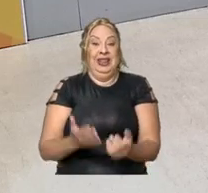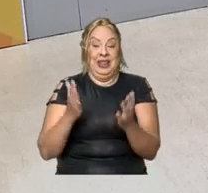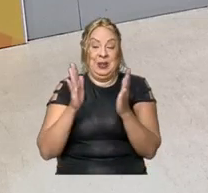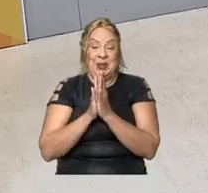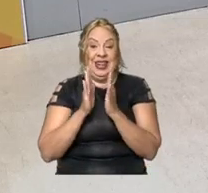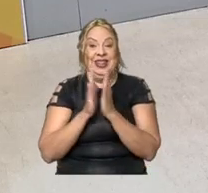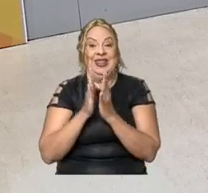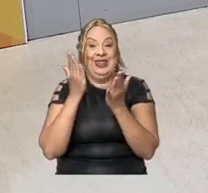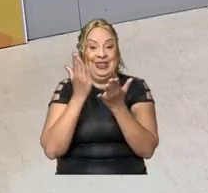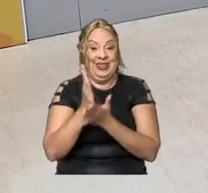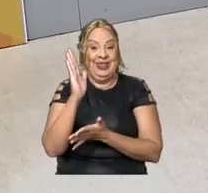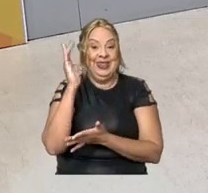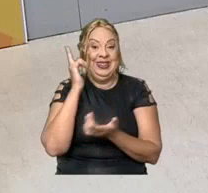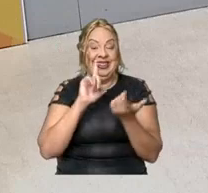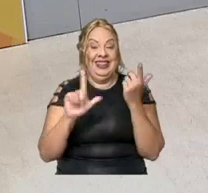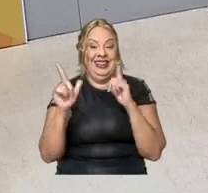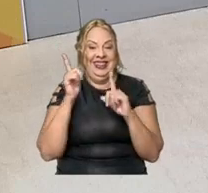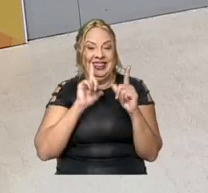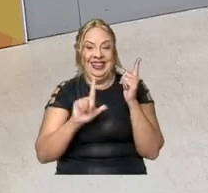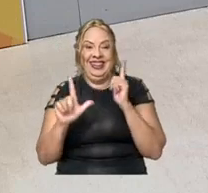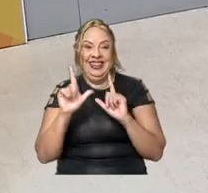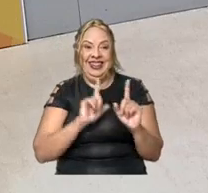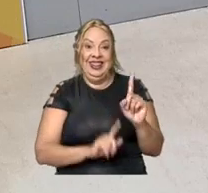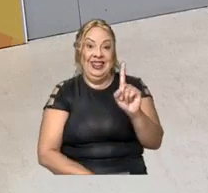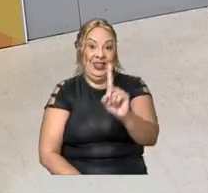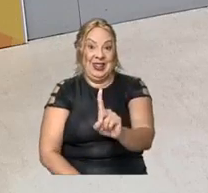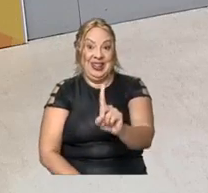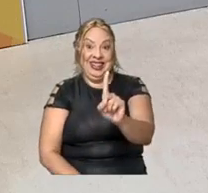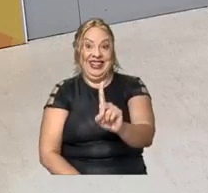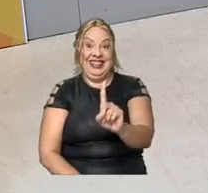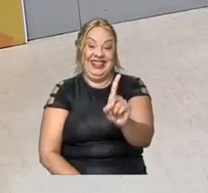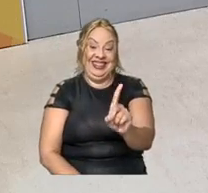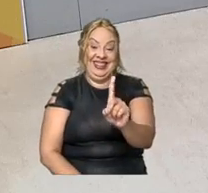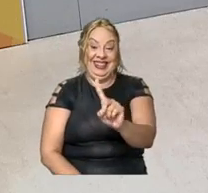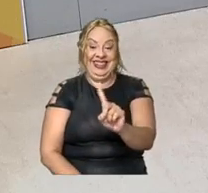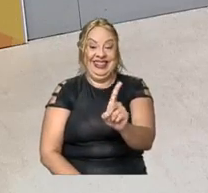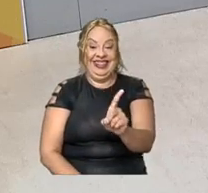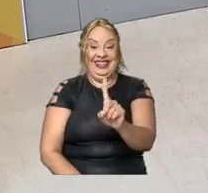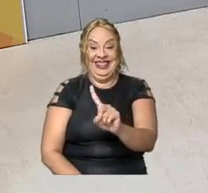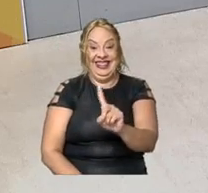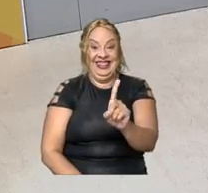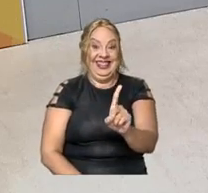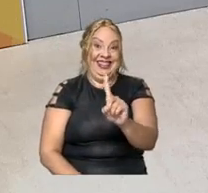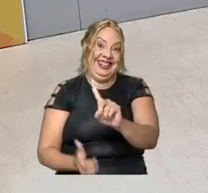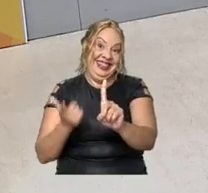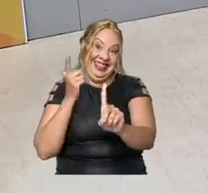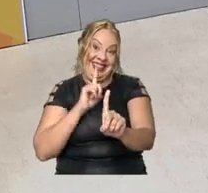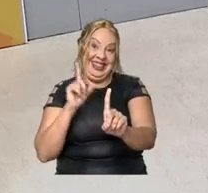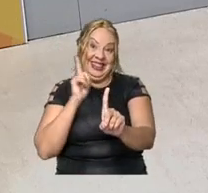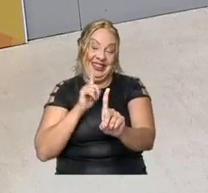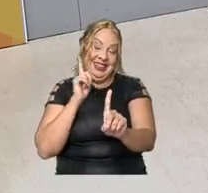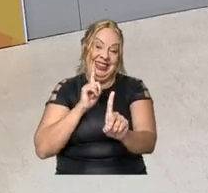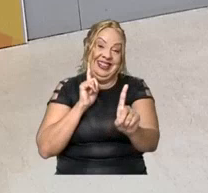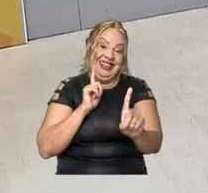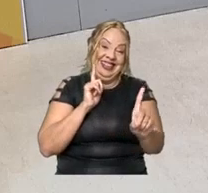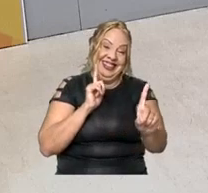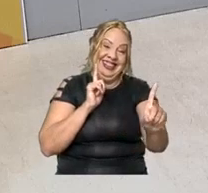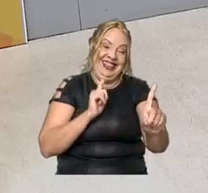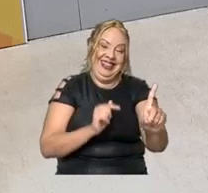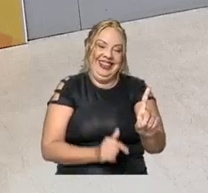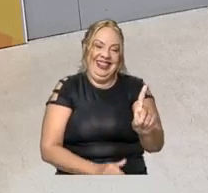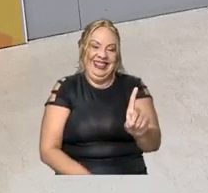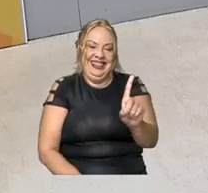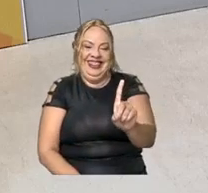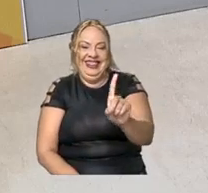Decidiu! Decidiu! Rapaz, assim, papo! Mas já cheguei. Decidido! Já, não quis seguir, não quis